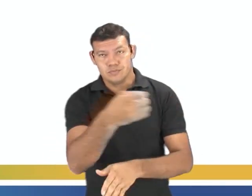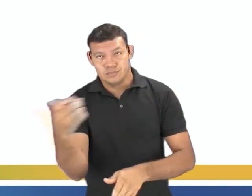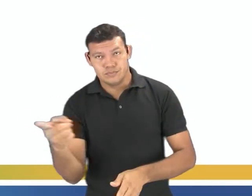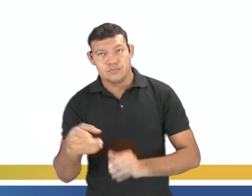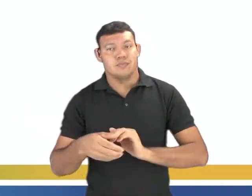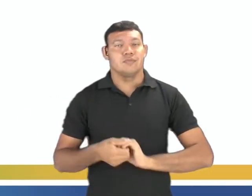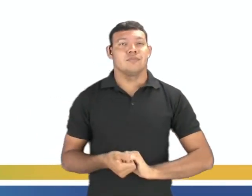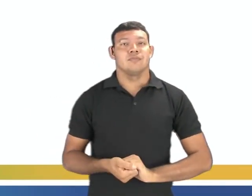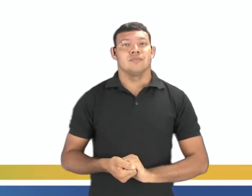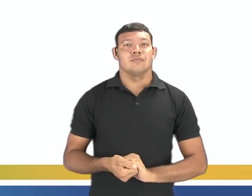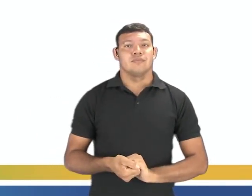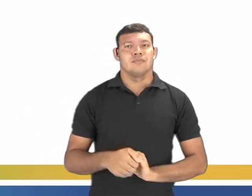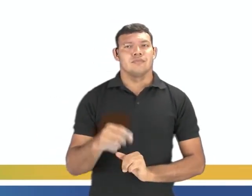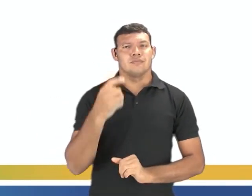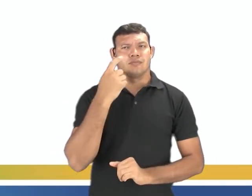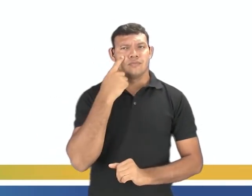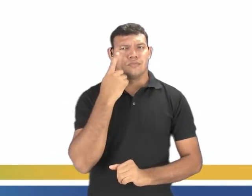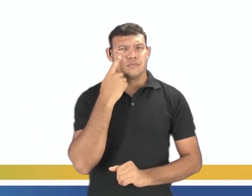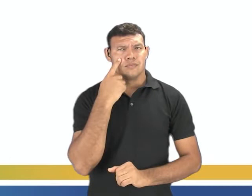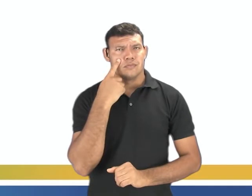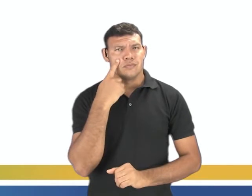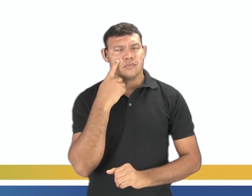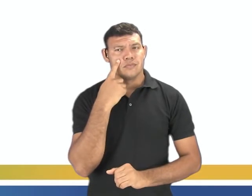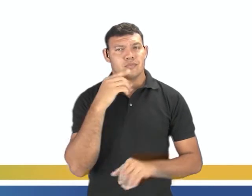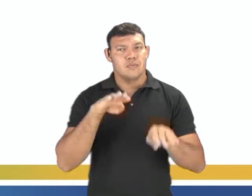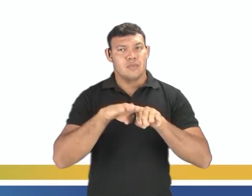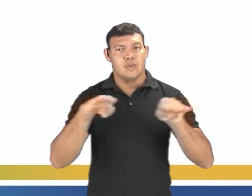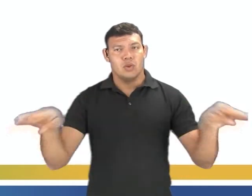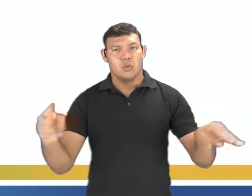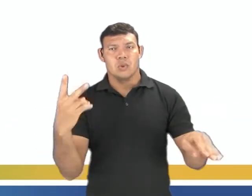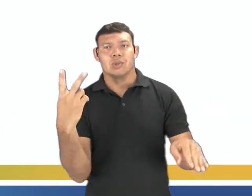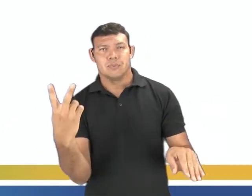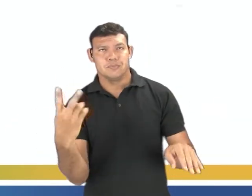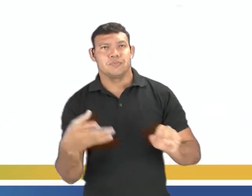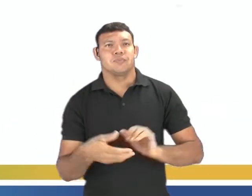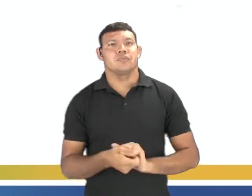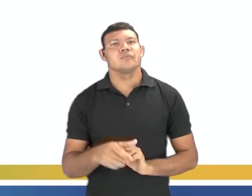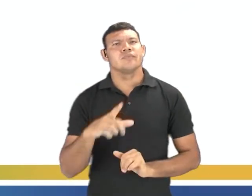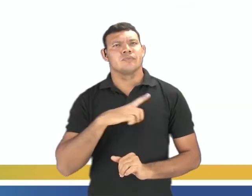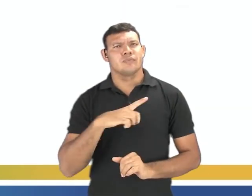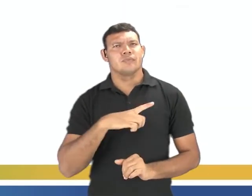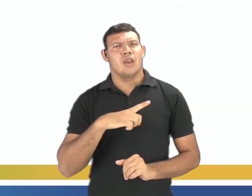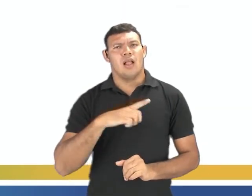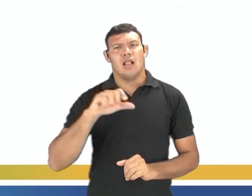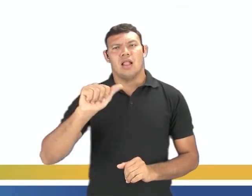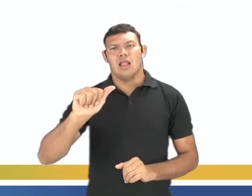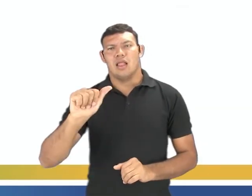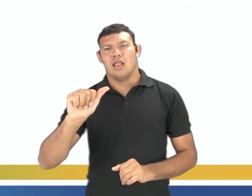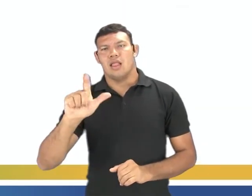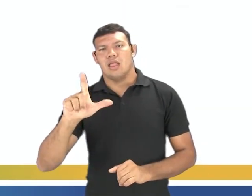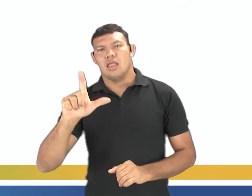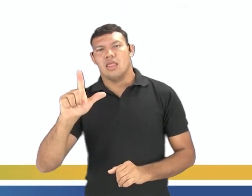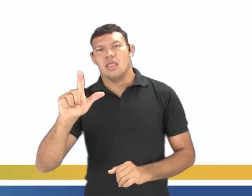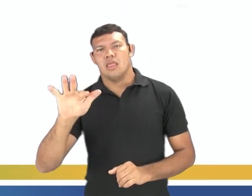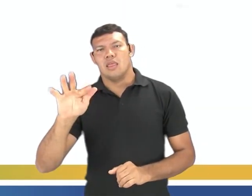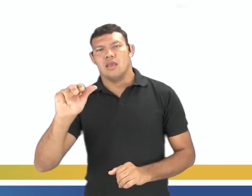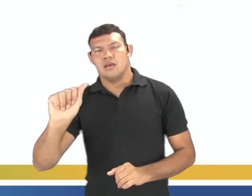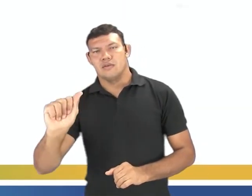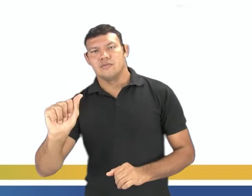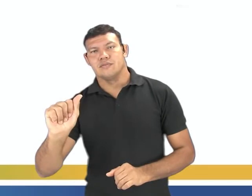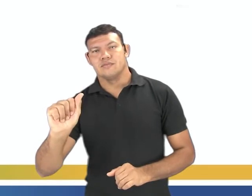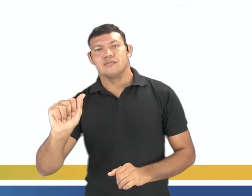a vocês. Então, observe os dois planos, que eles têm a nomenclatura de alfa e beta. E elas podem